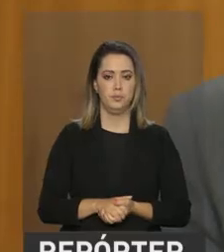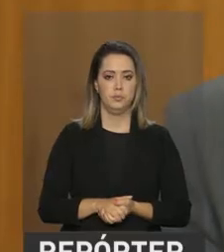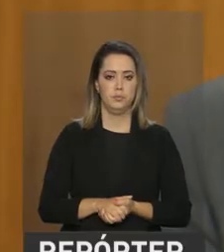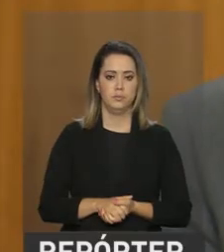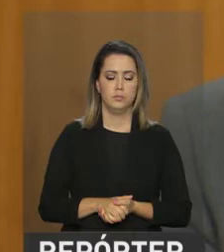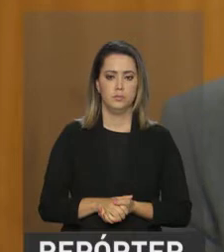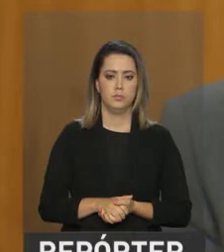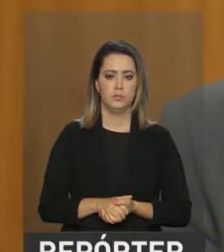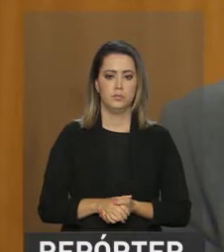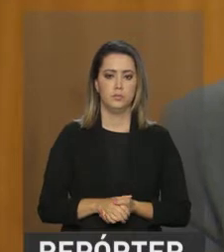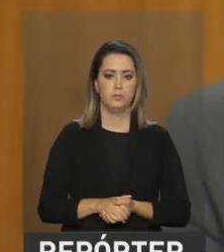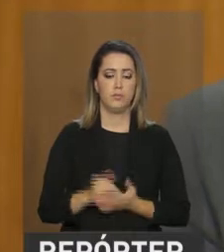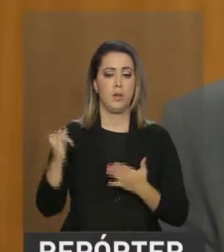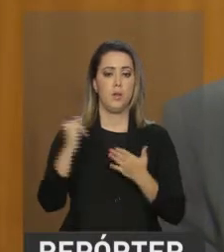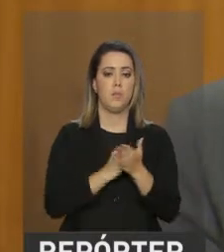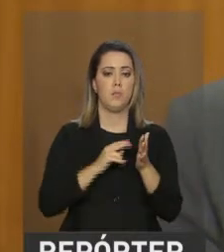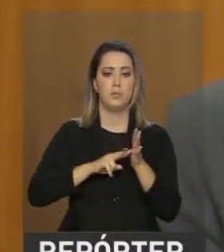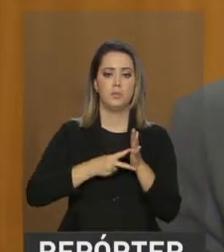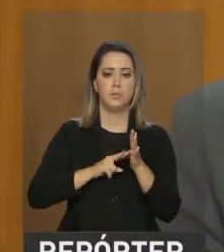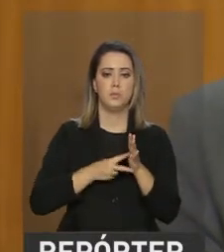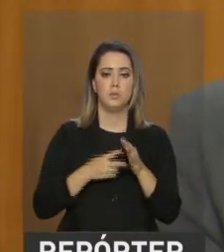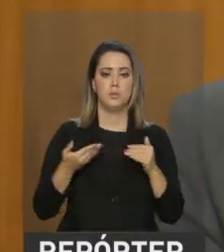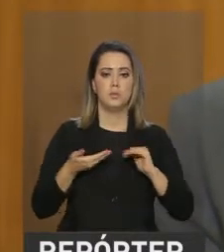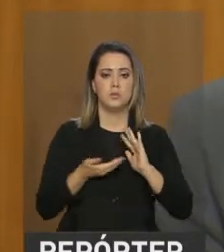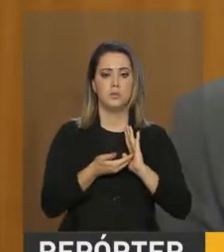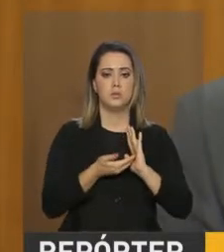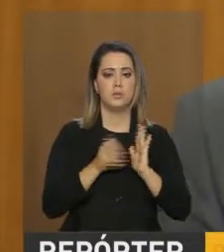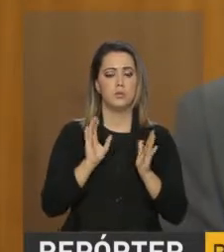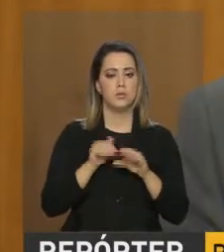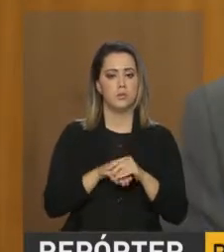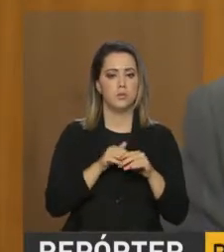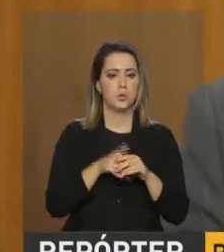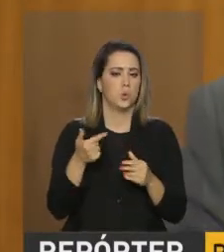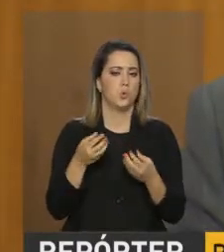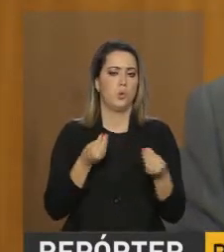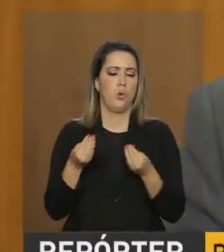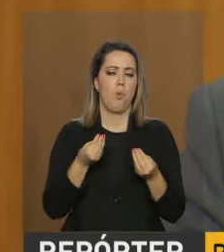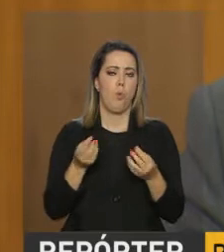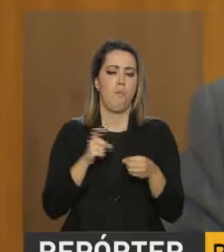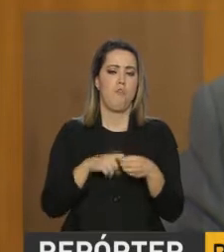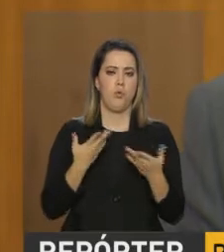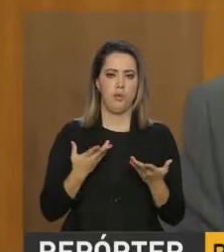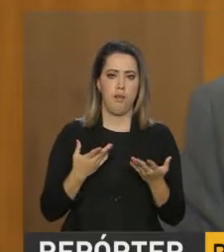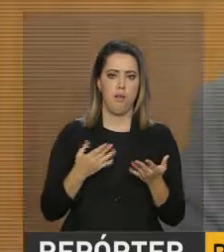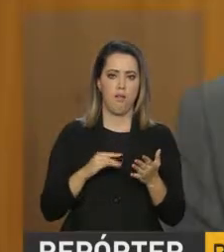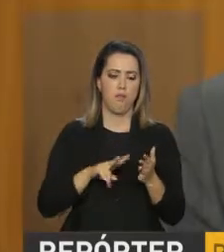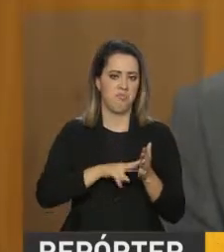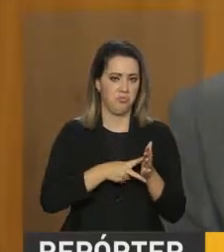então sindical a câmara votou não existe possibilidade de voltar imposto sindical obrigatório